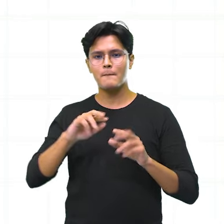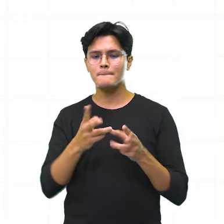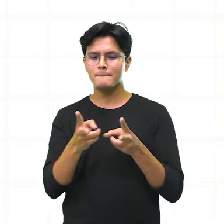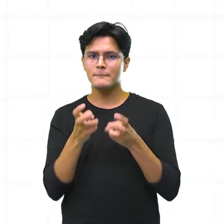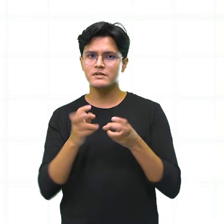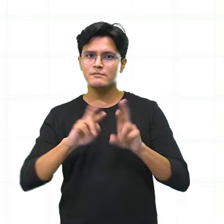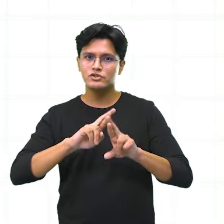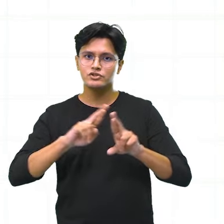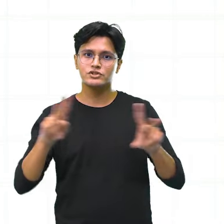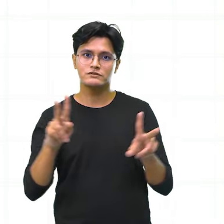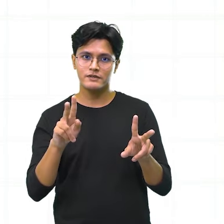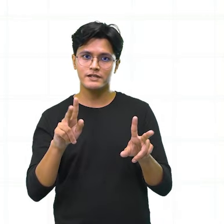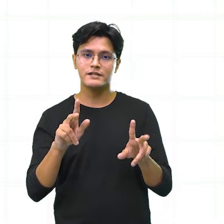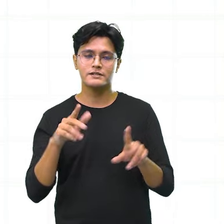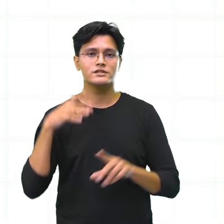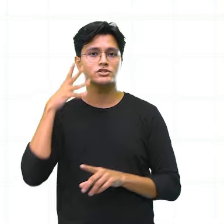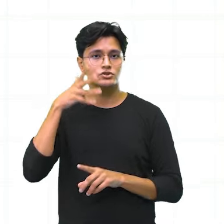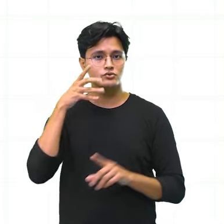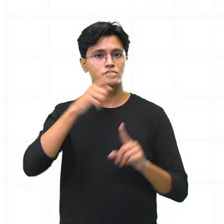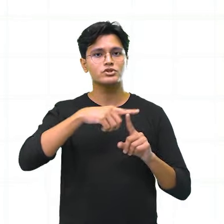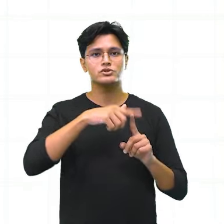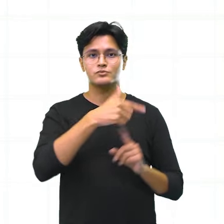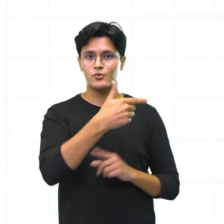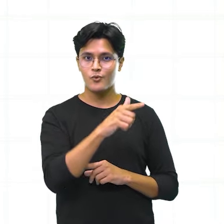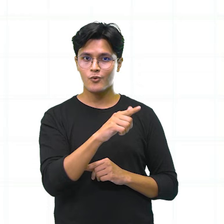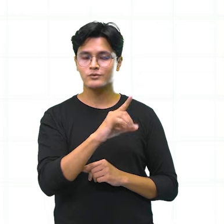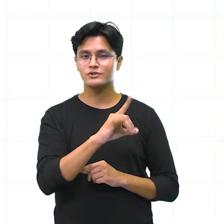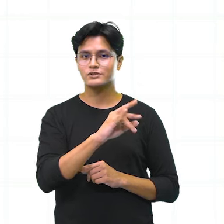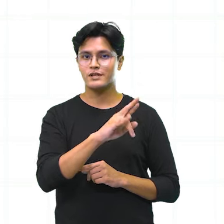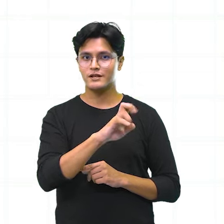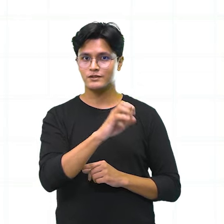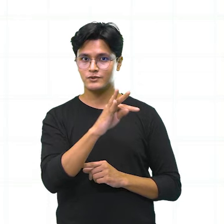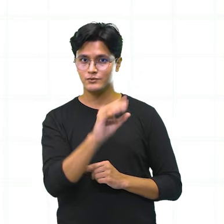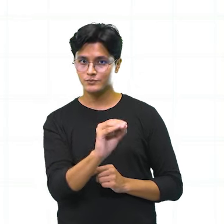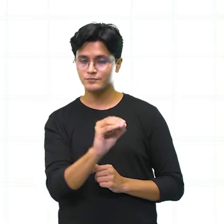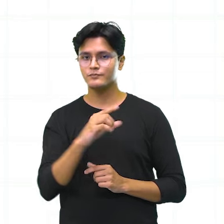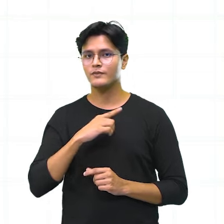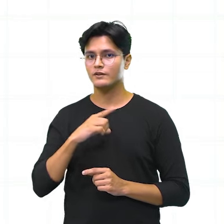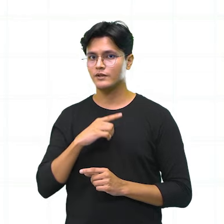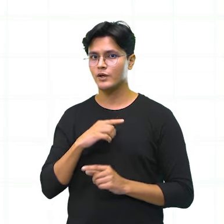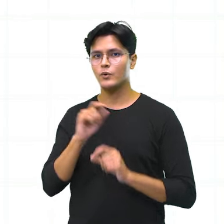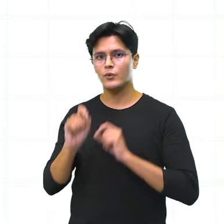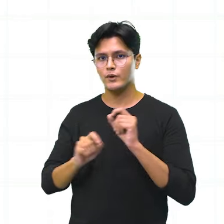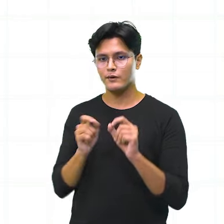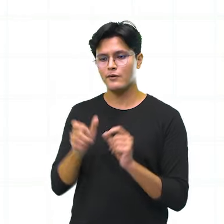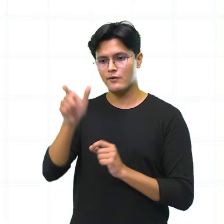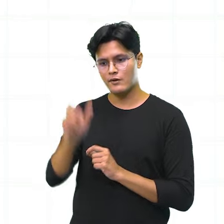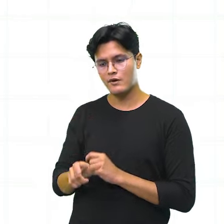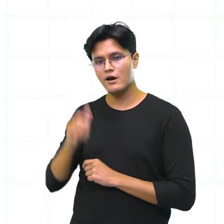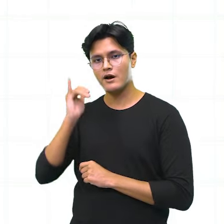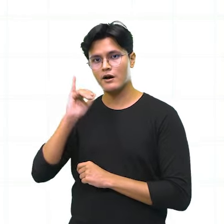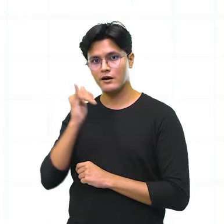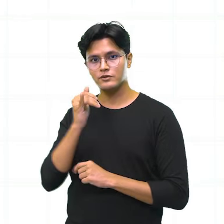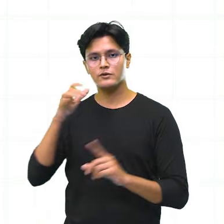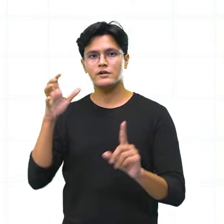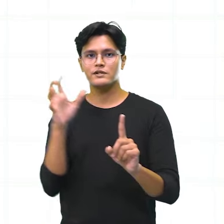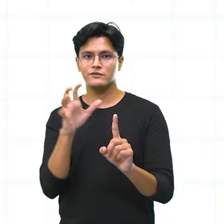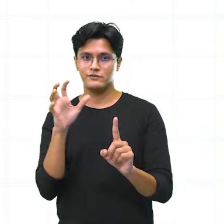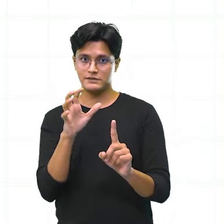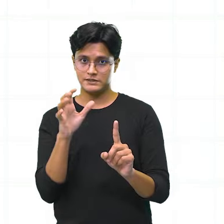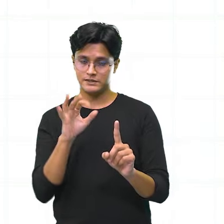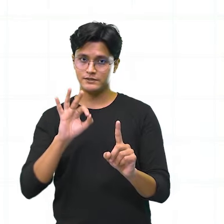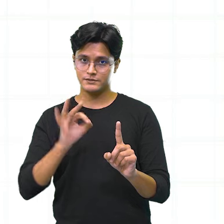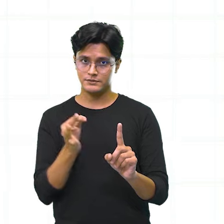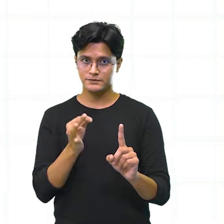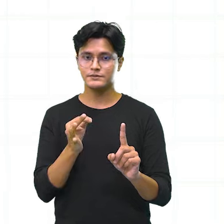o quê? Uma interferência de quem? Do narrador da história. Então, no